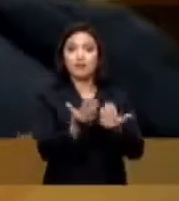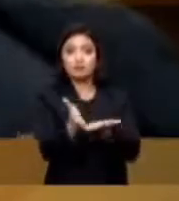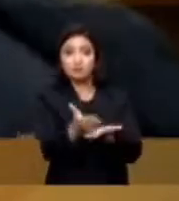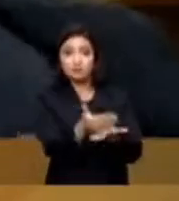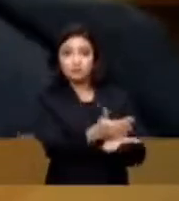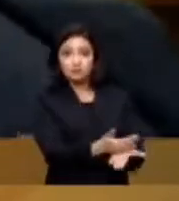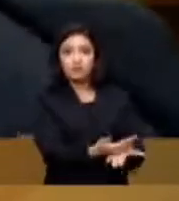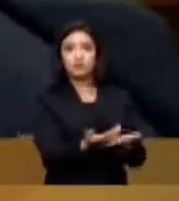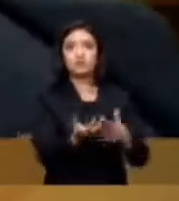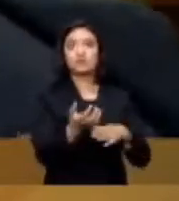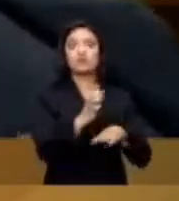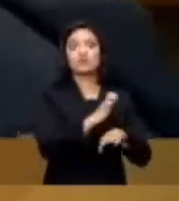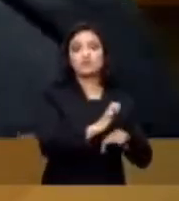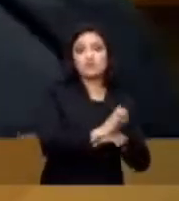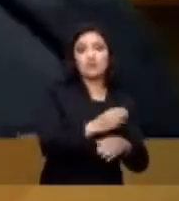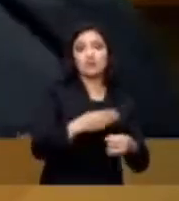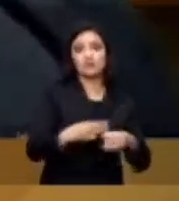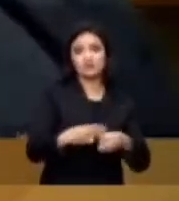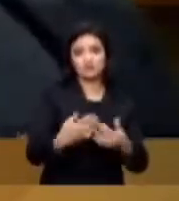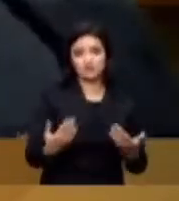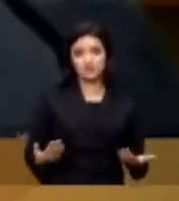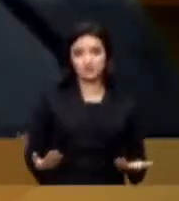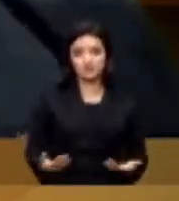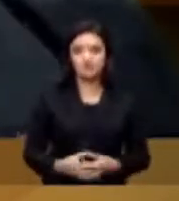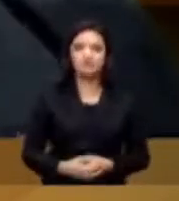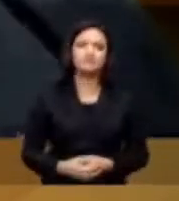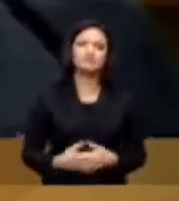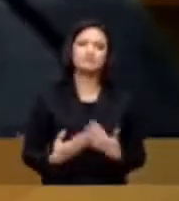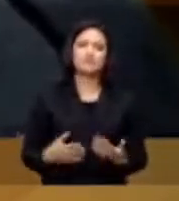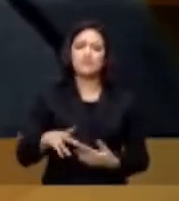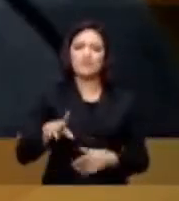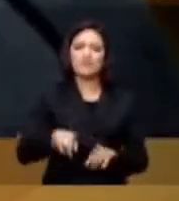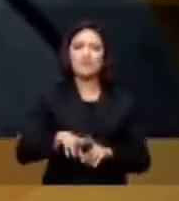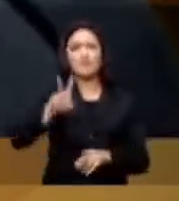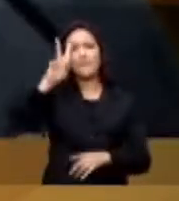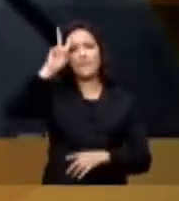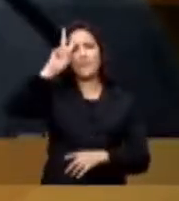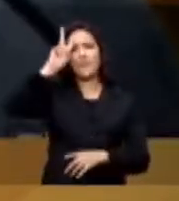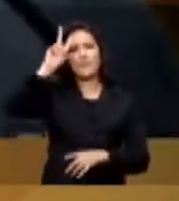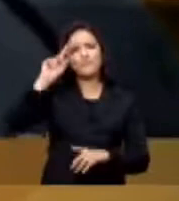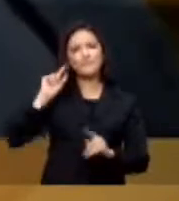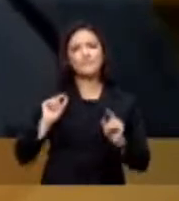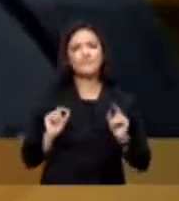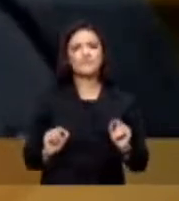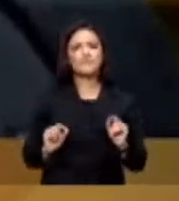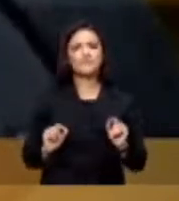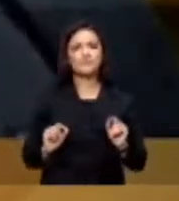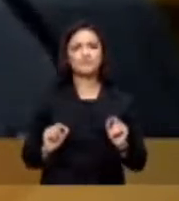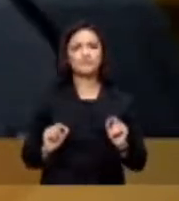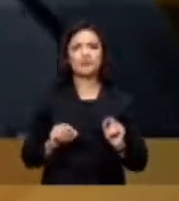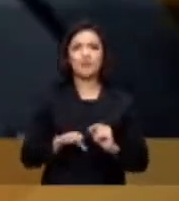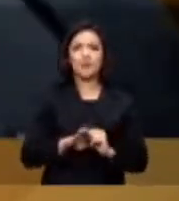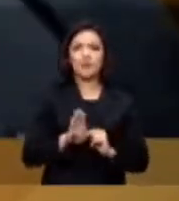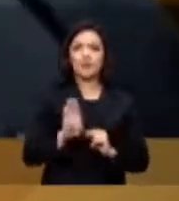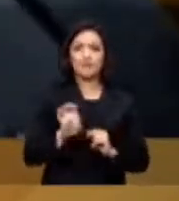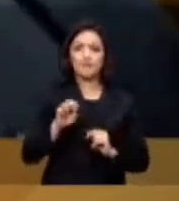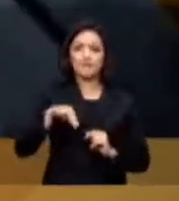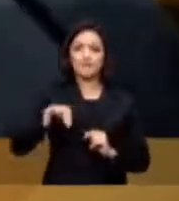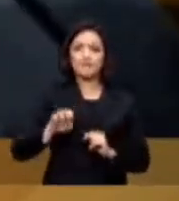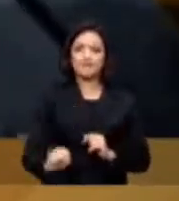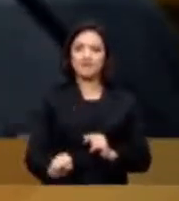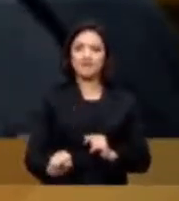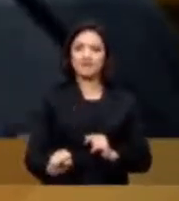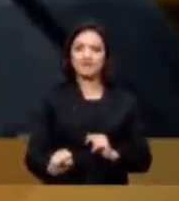federativas. De ponto, gostaríamos de lembrar que a ideia de bens públicos e bens